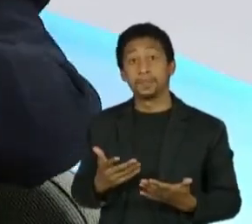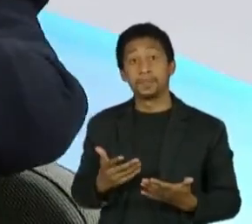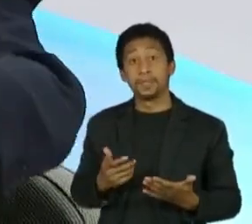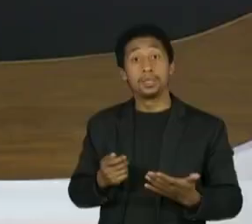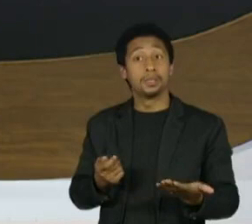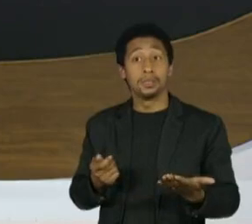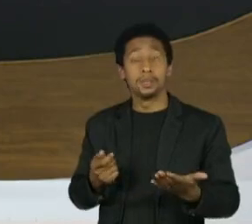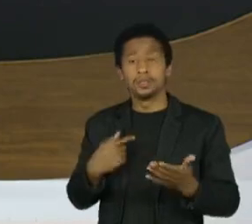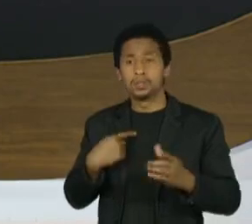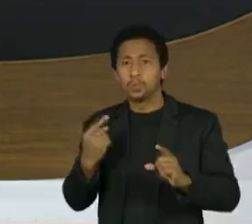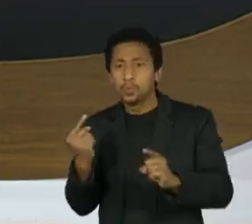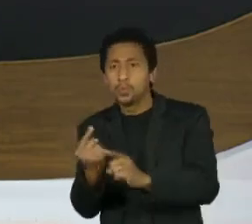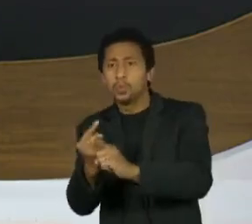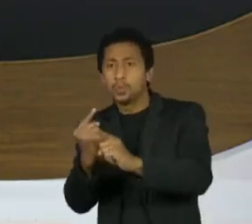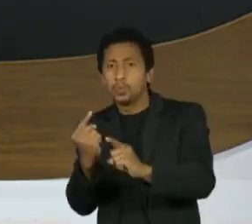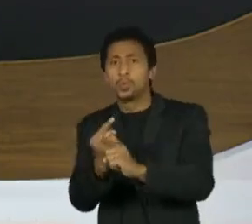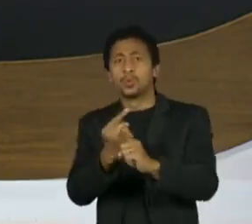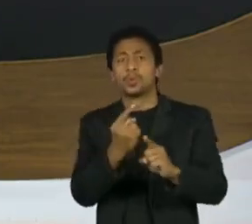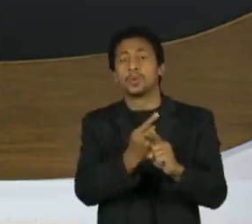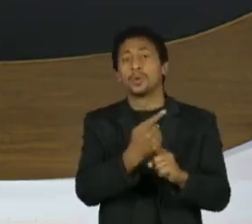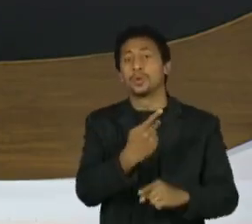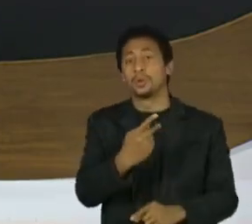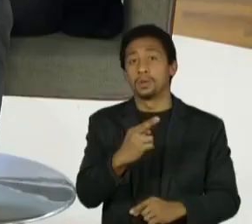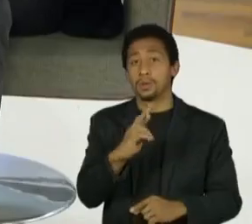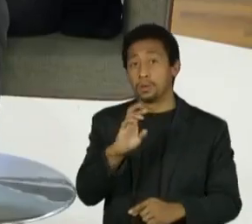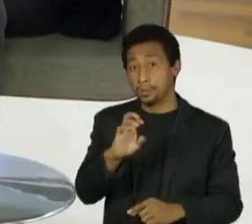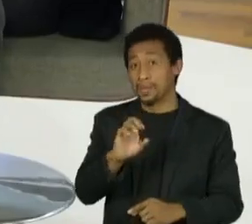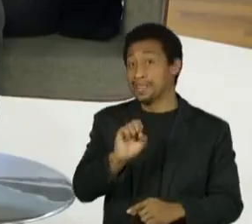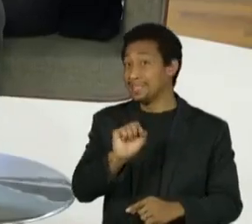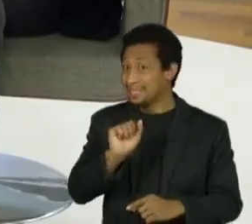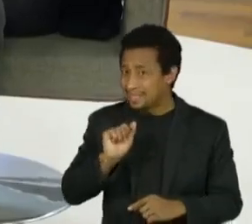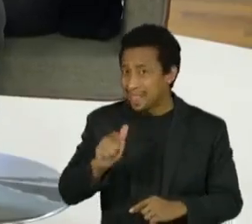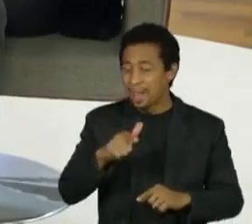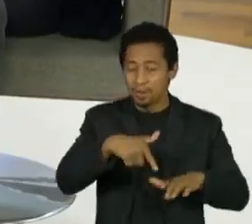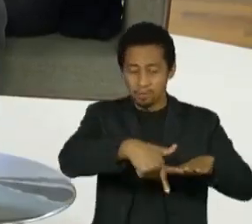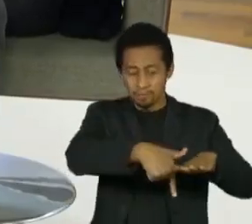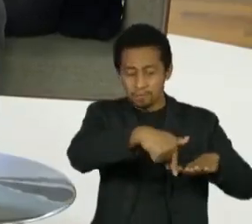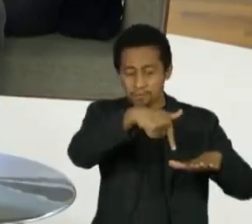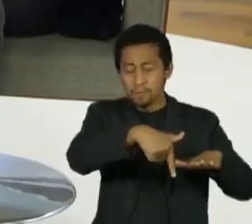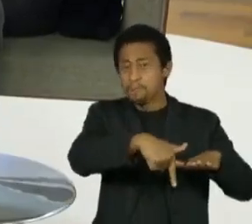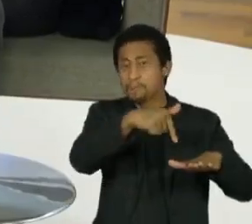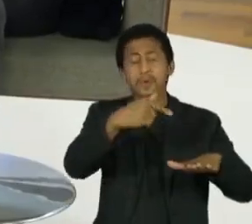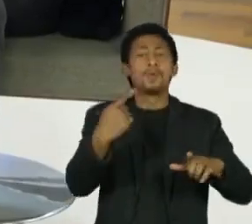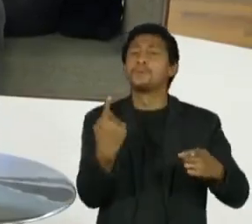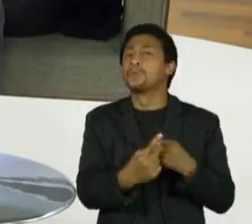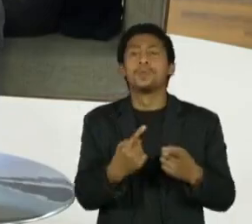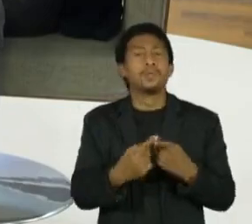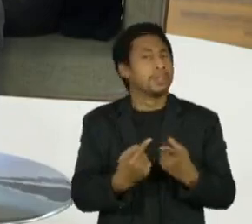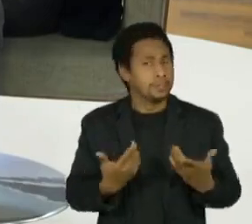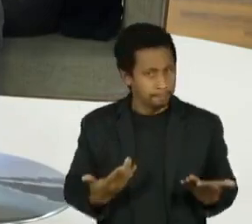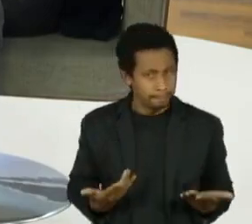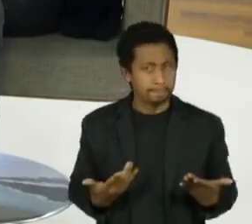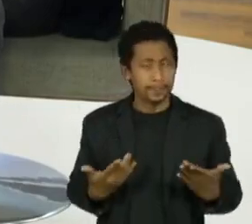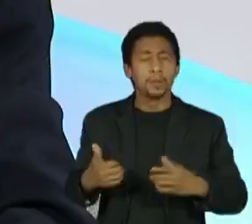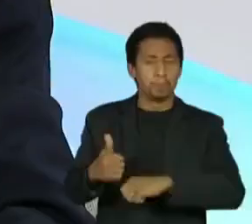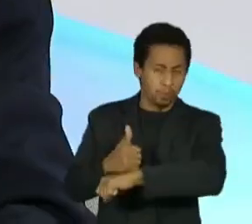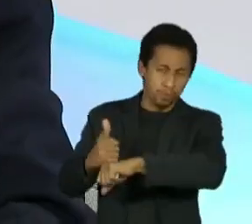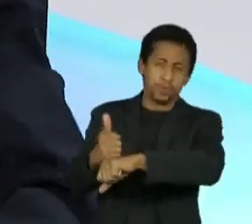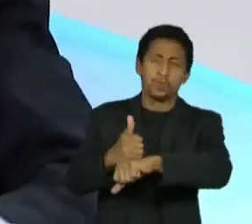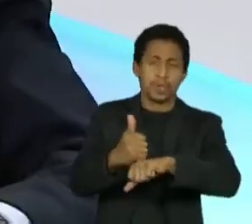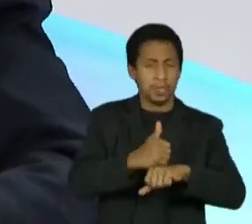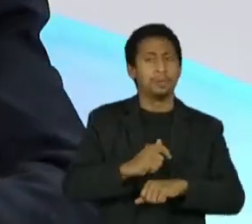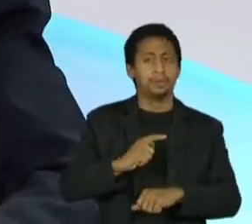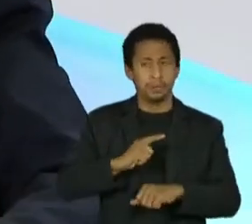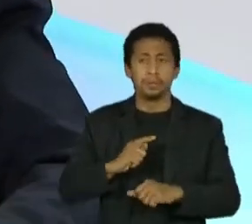coisa sem a coisa do pré-sal que a companhia é Pioneira porque tem qualificar qualificações muito grande do seu